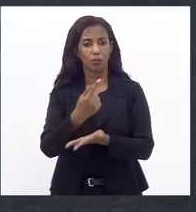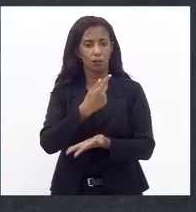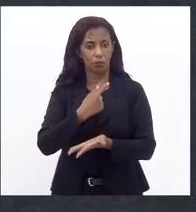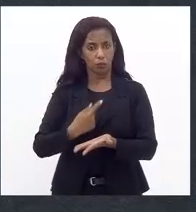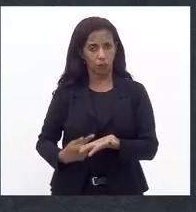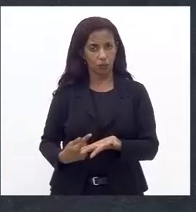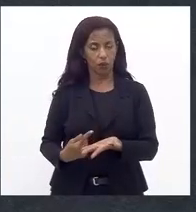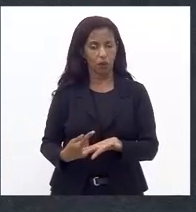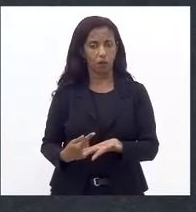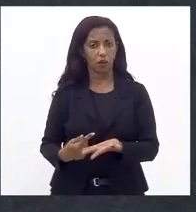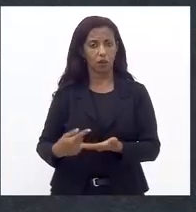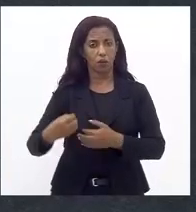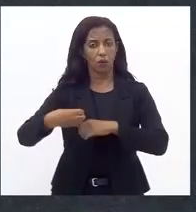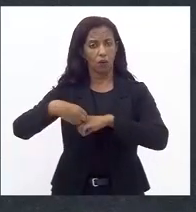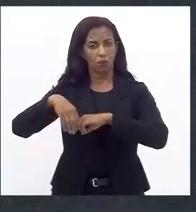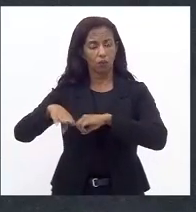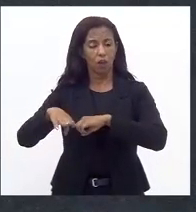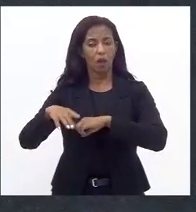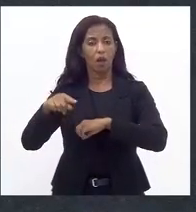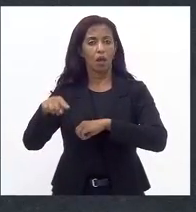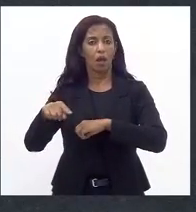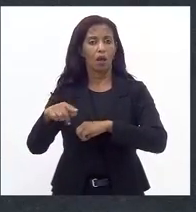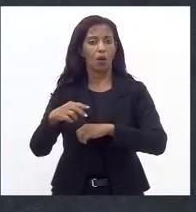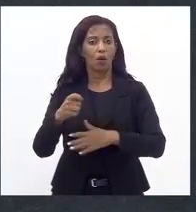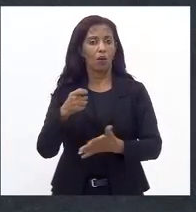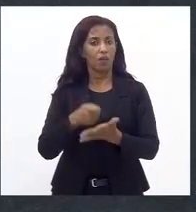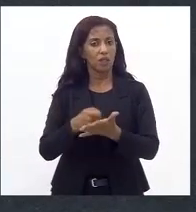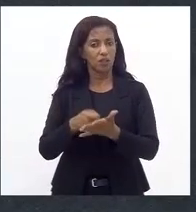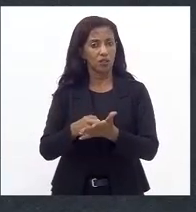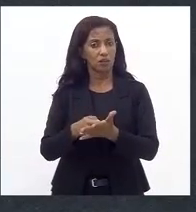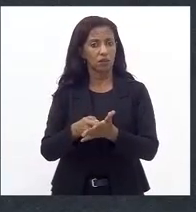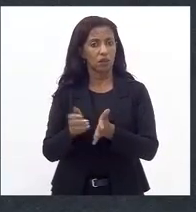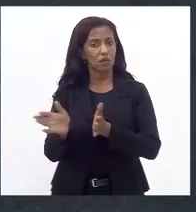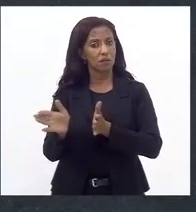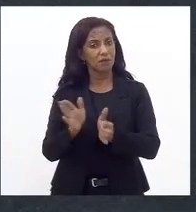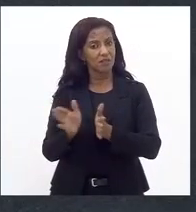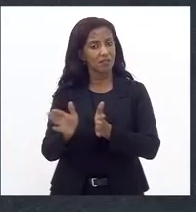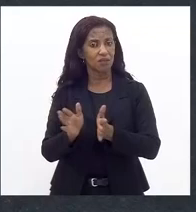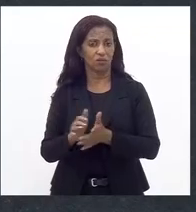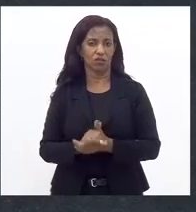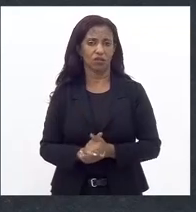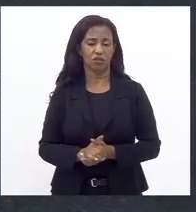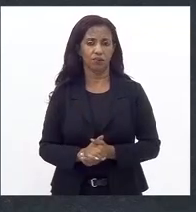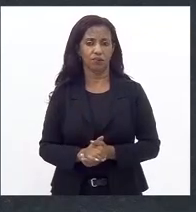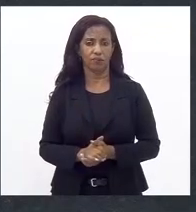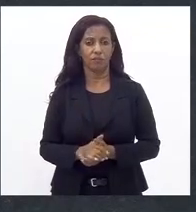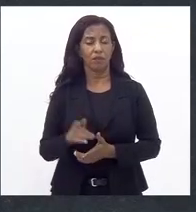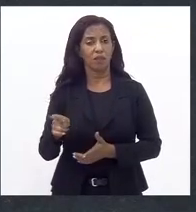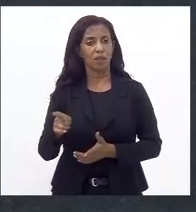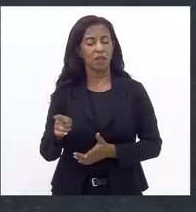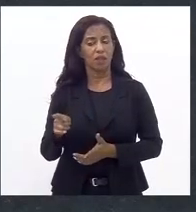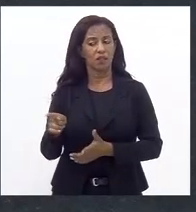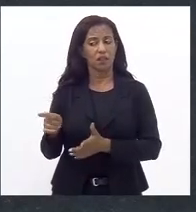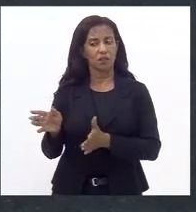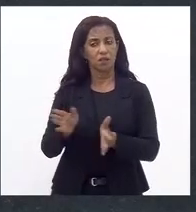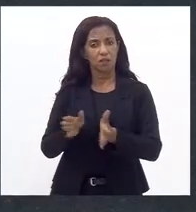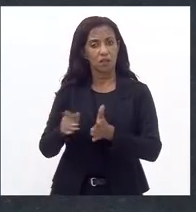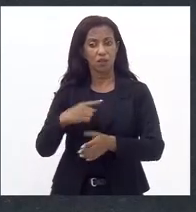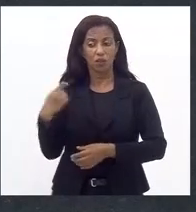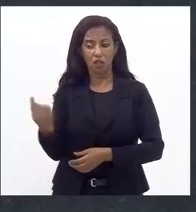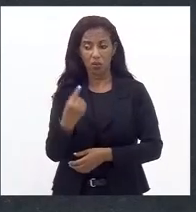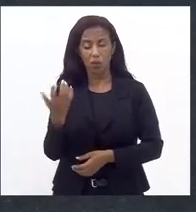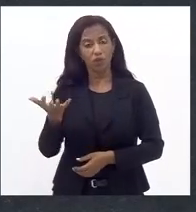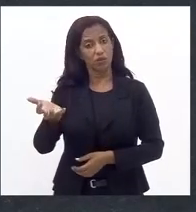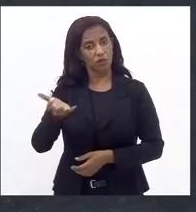governo ao regime as versões o e as exceções Que nós